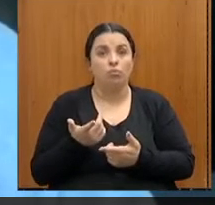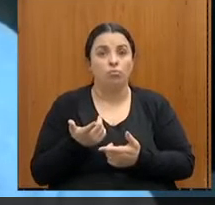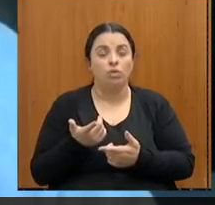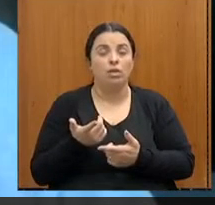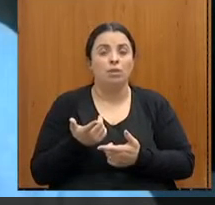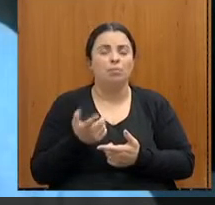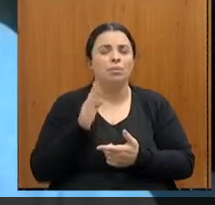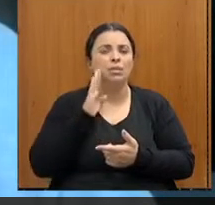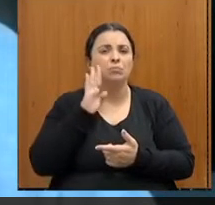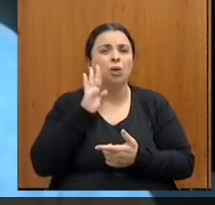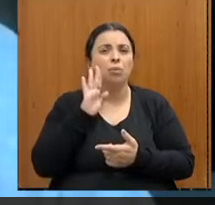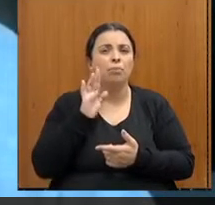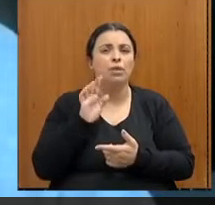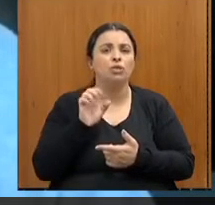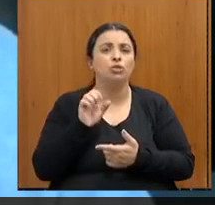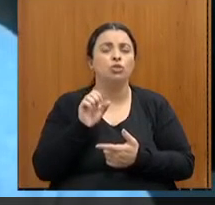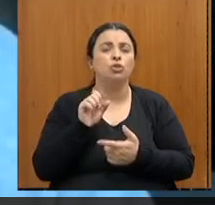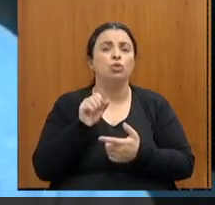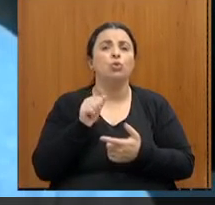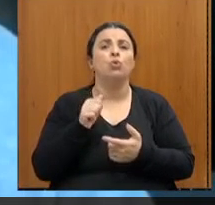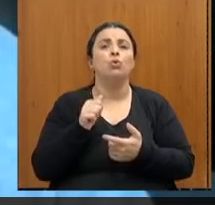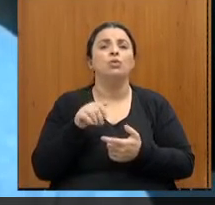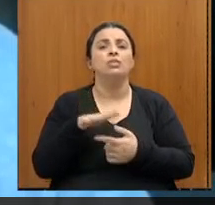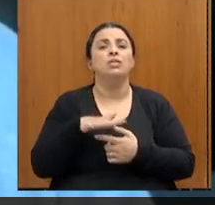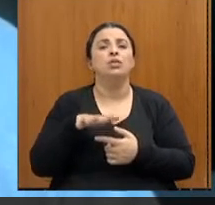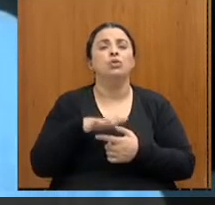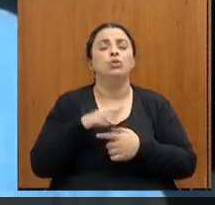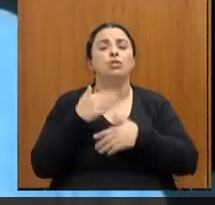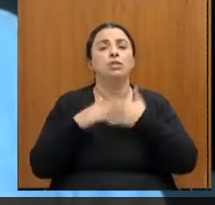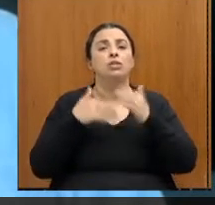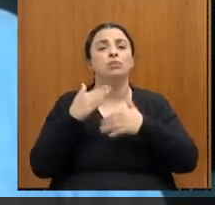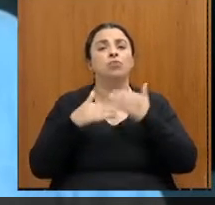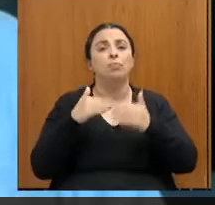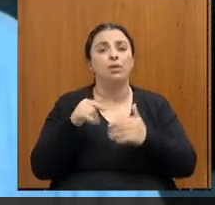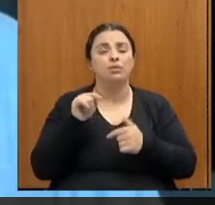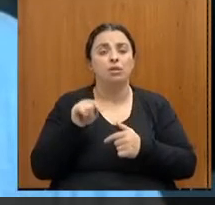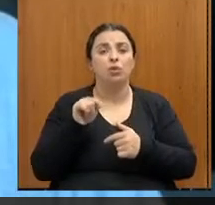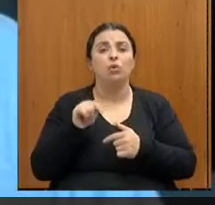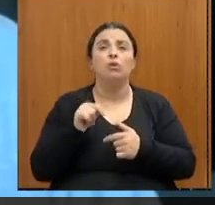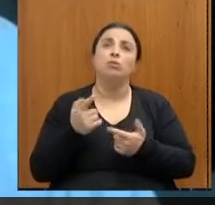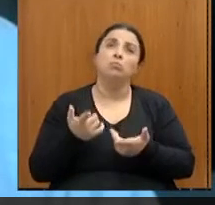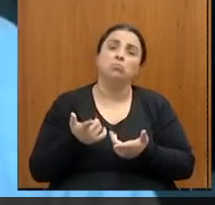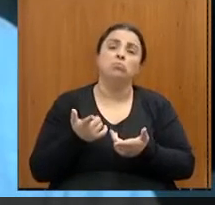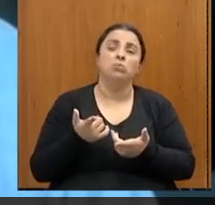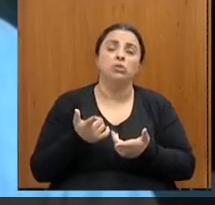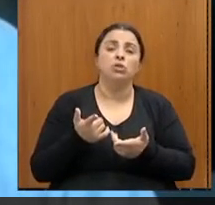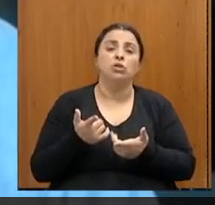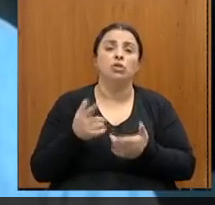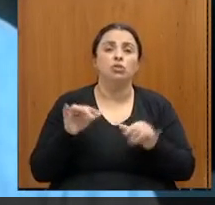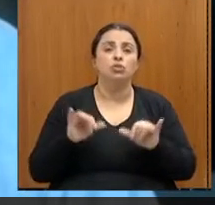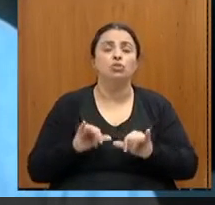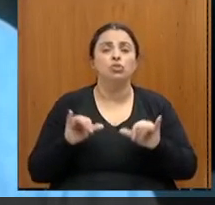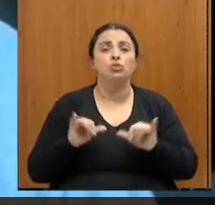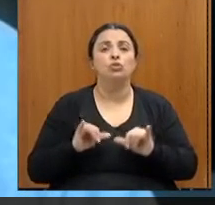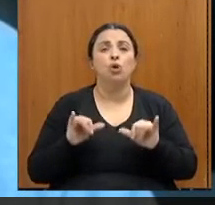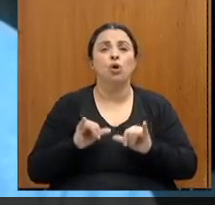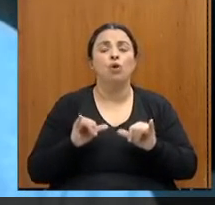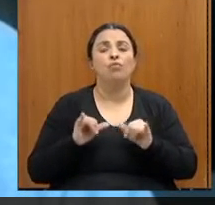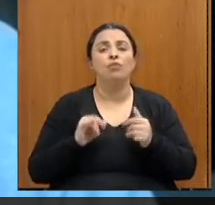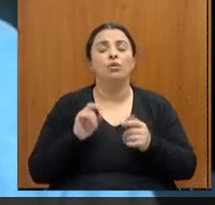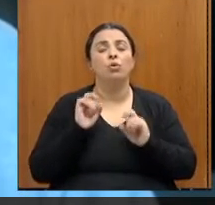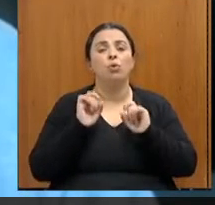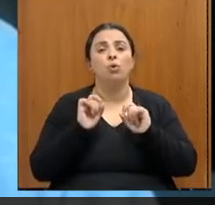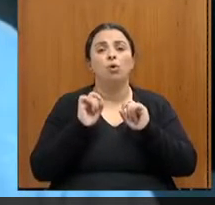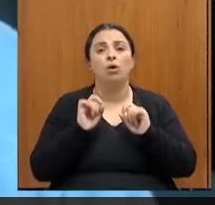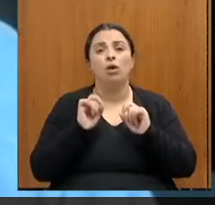especialmente no subsetor de transformação que sofre com o relativo isolamento